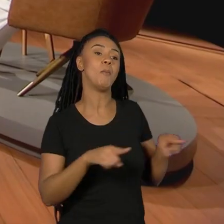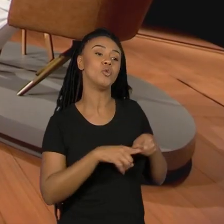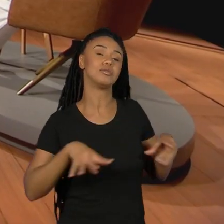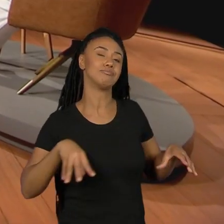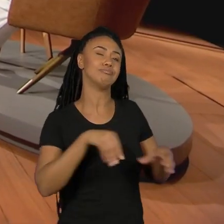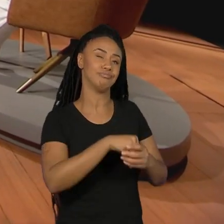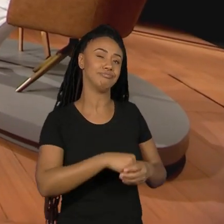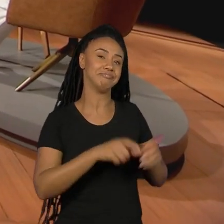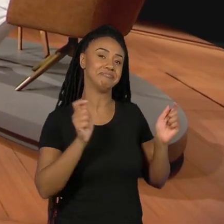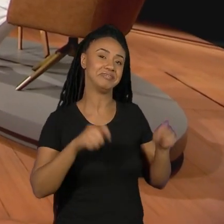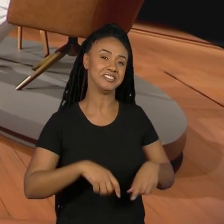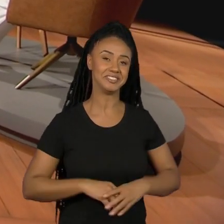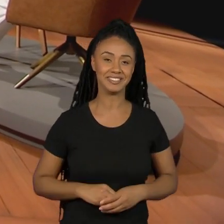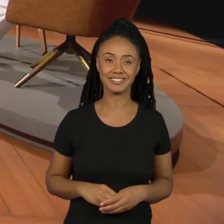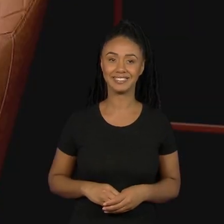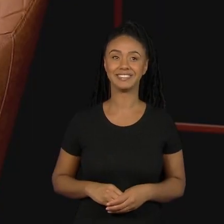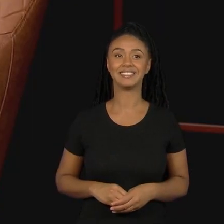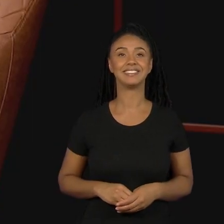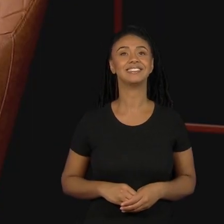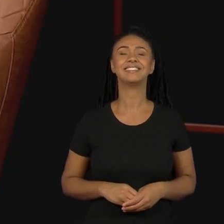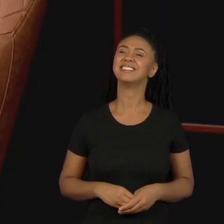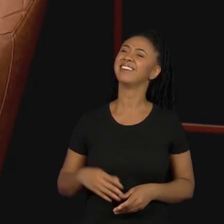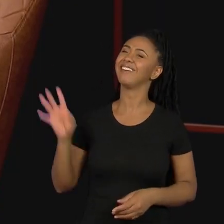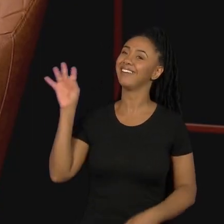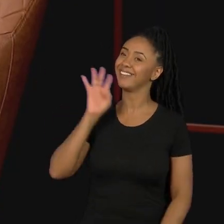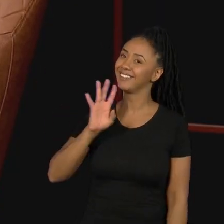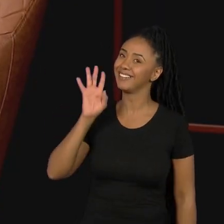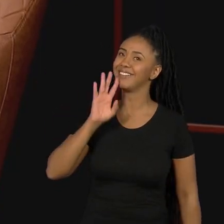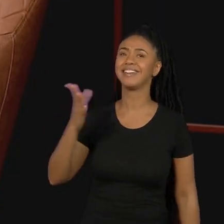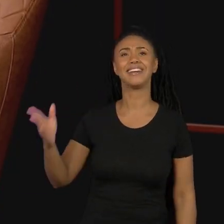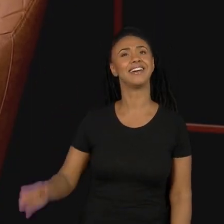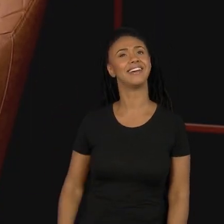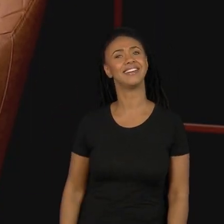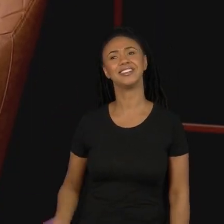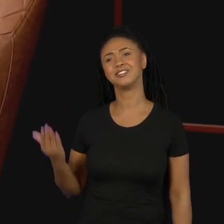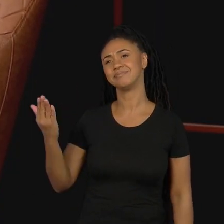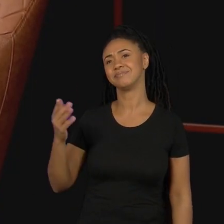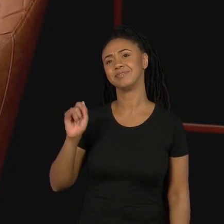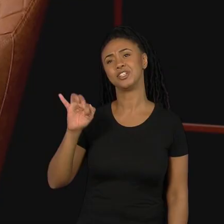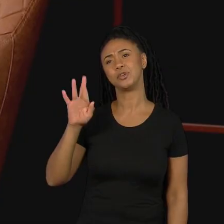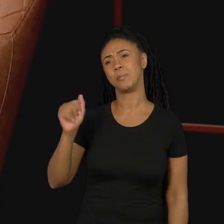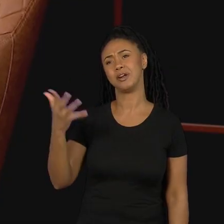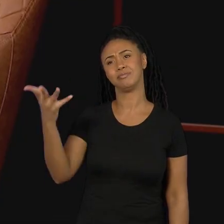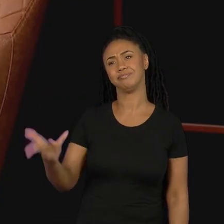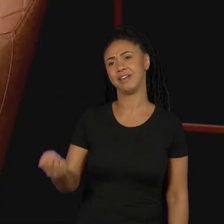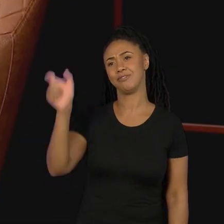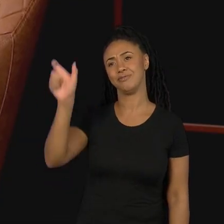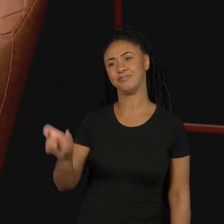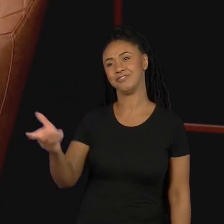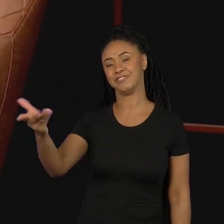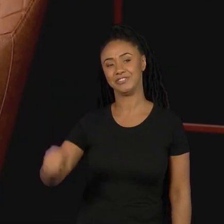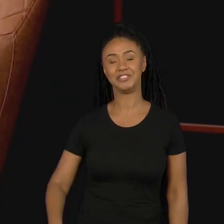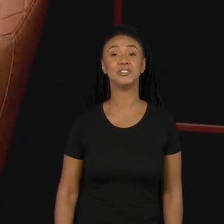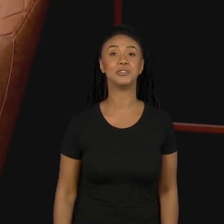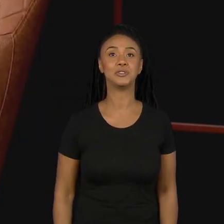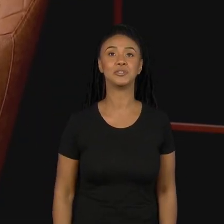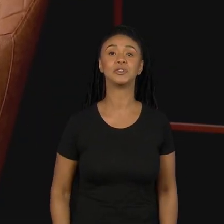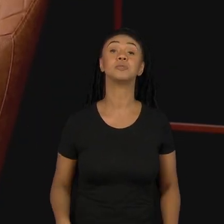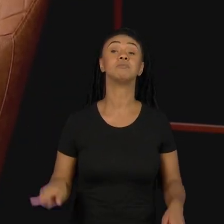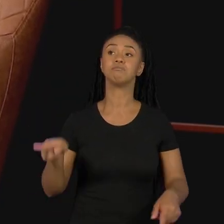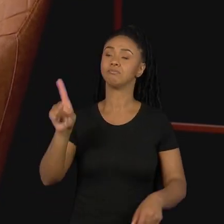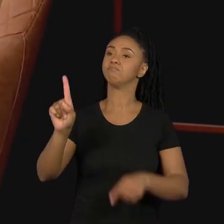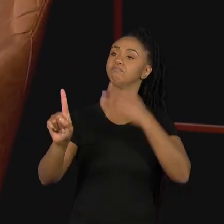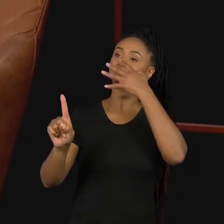isso. Que barato, olha só. Gilberto Salvador, grande figura. Sempre o admirei